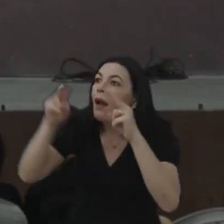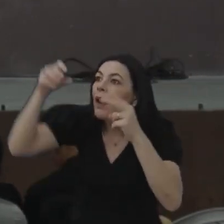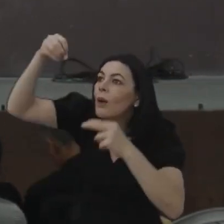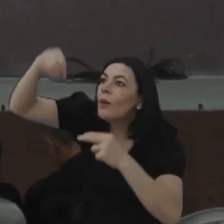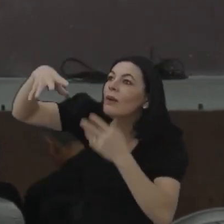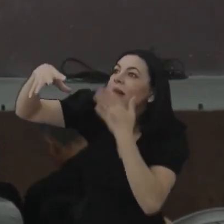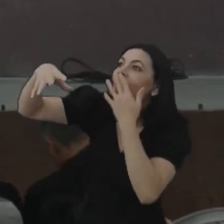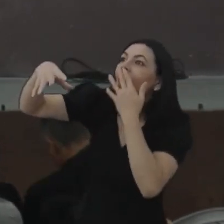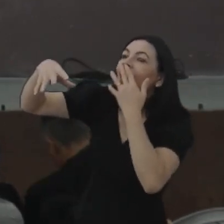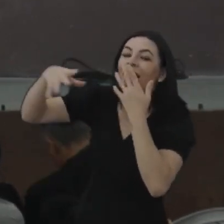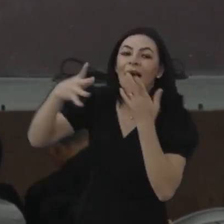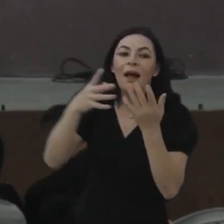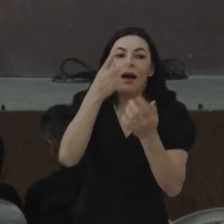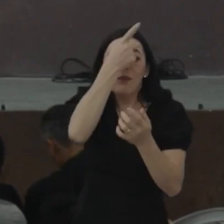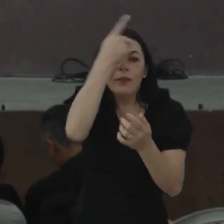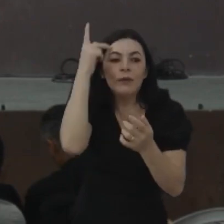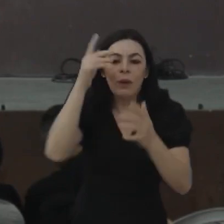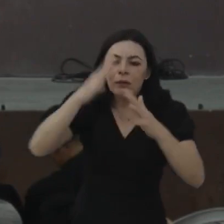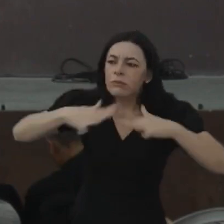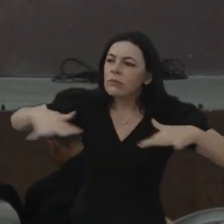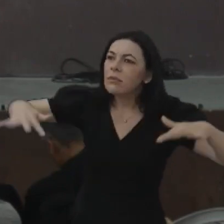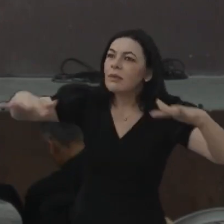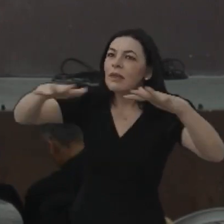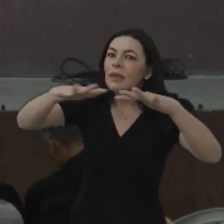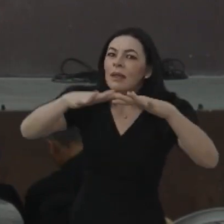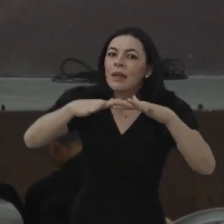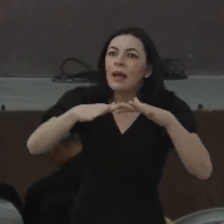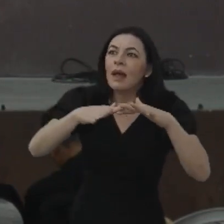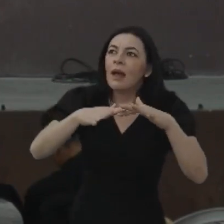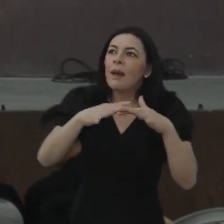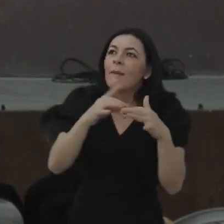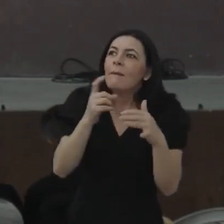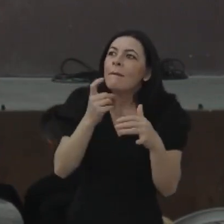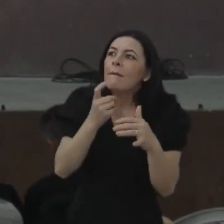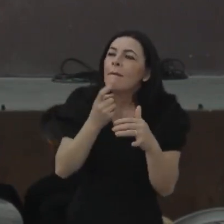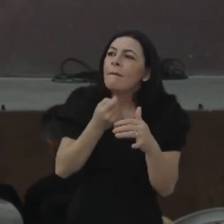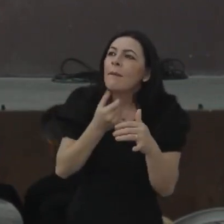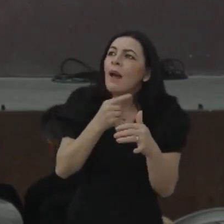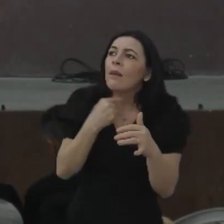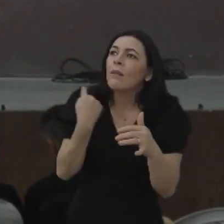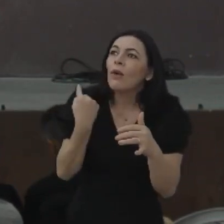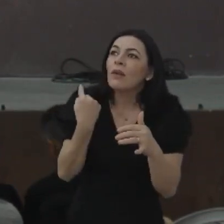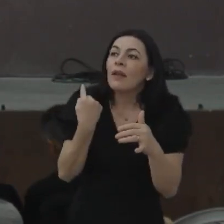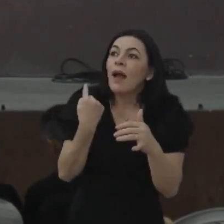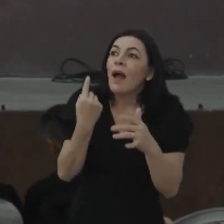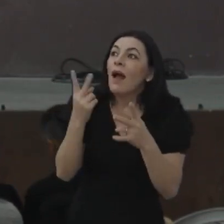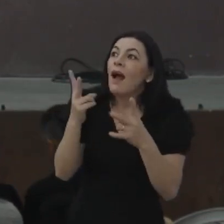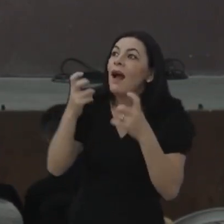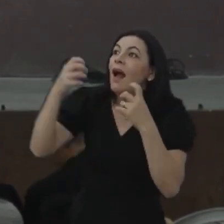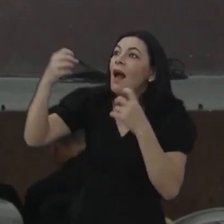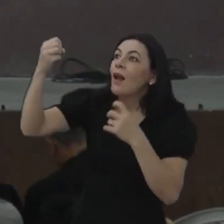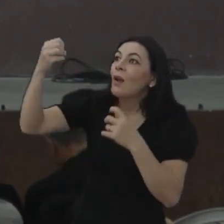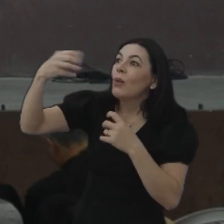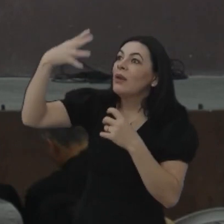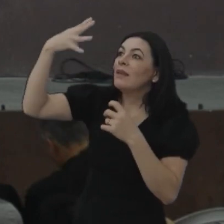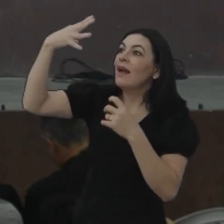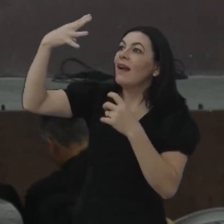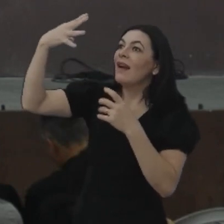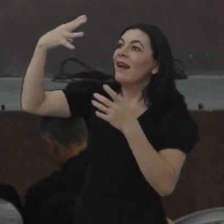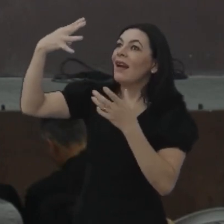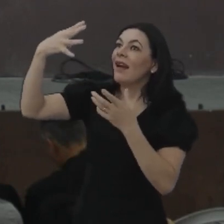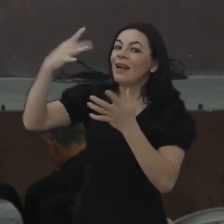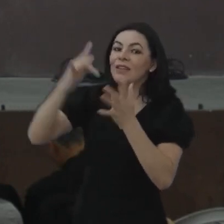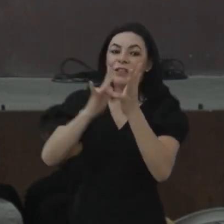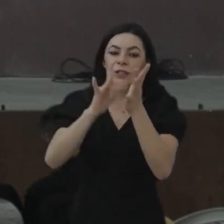luz, e aos que viviam na região e sombra da morte, resplandeceu-lhes a luz. Daí em diante,